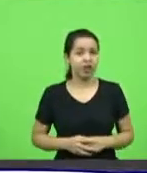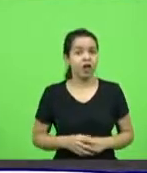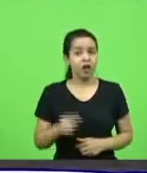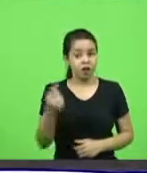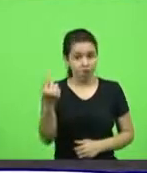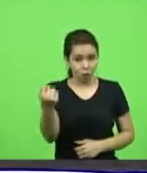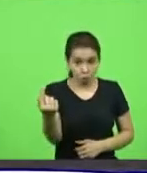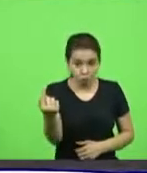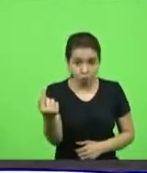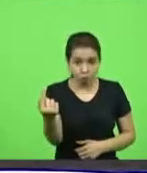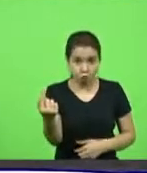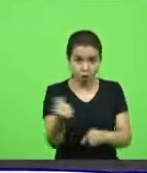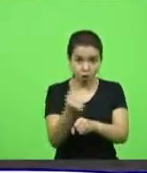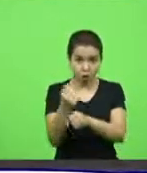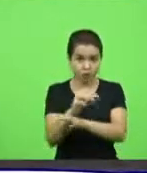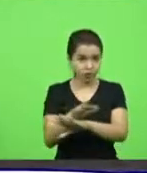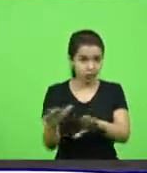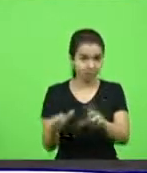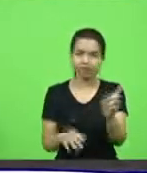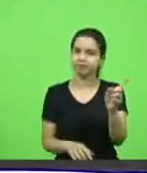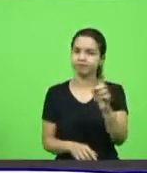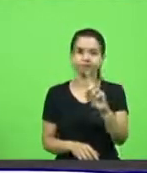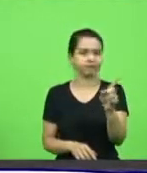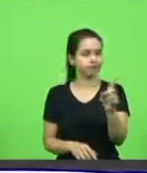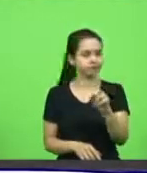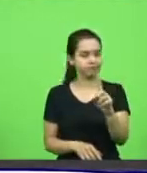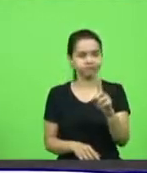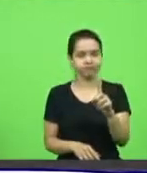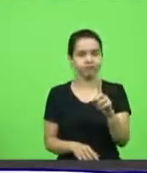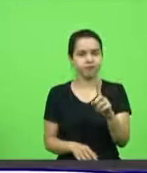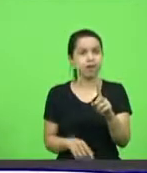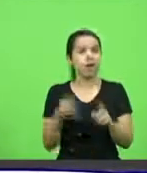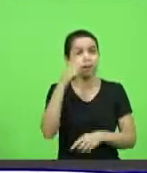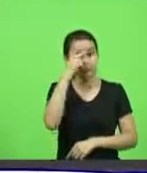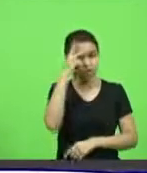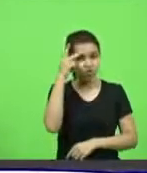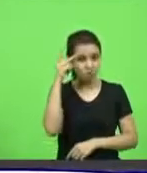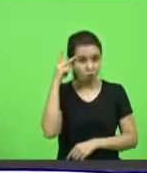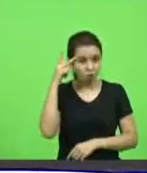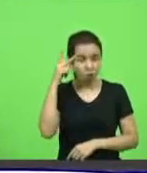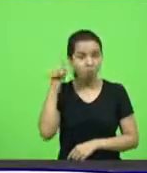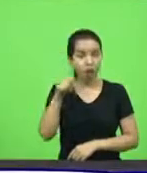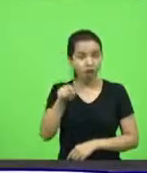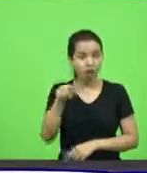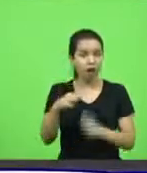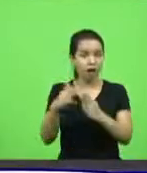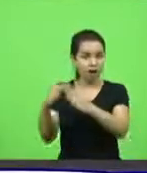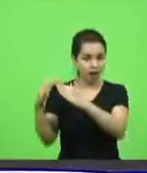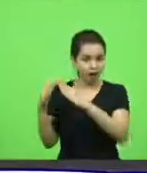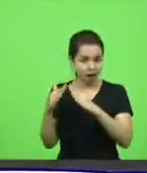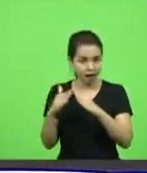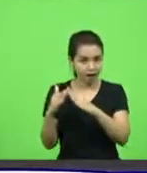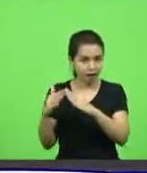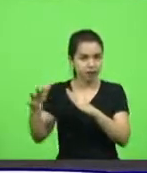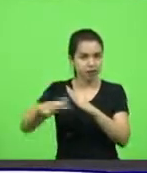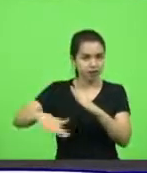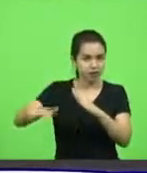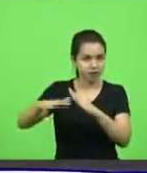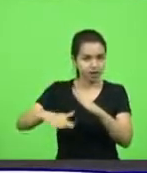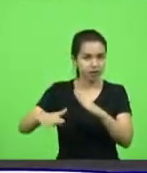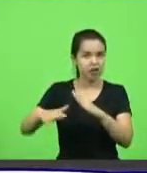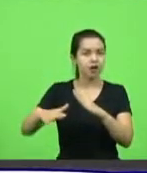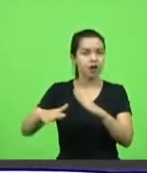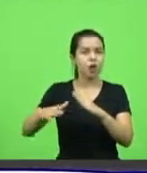isolada as pessoas que moram e que trafegam pela BR 280 pelo trecho estadualizado lá em Guaramirim